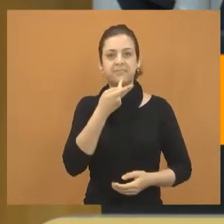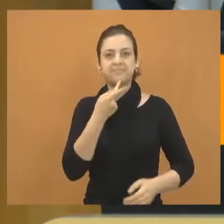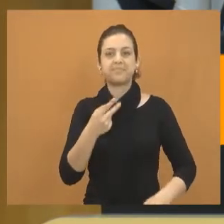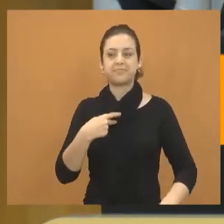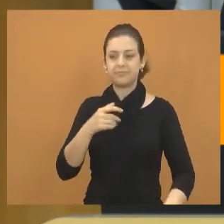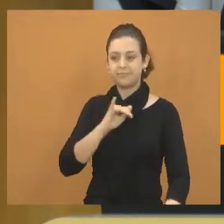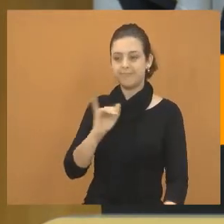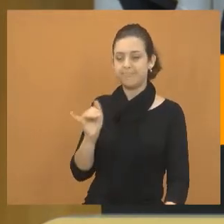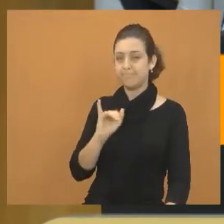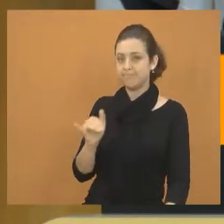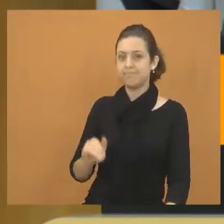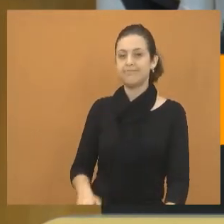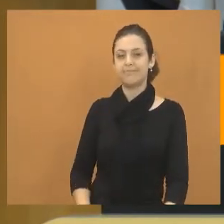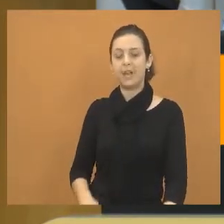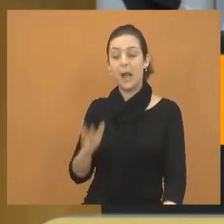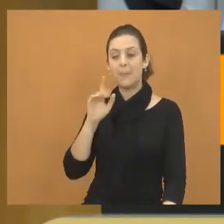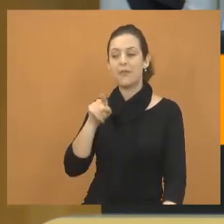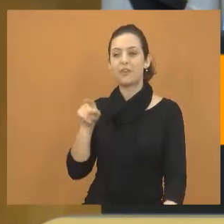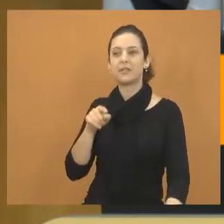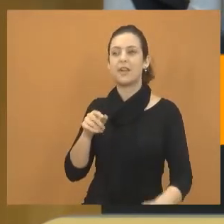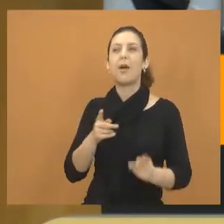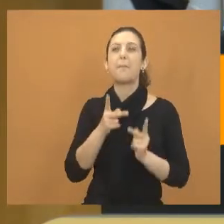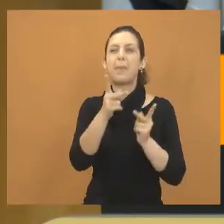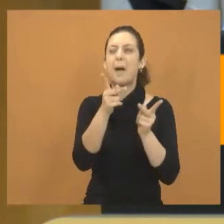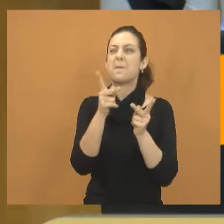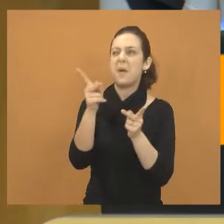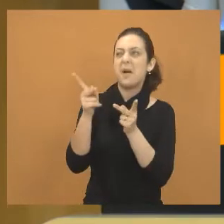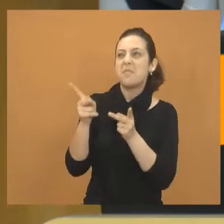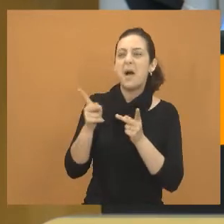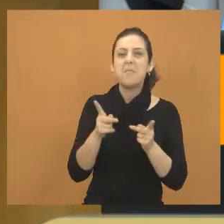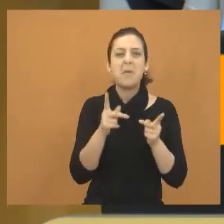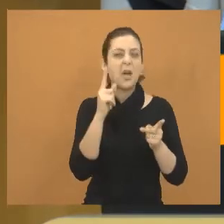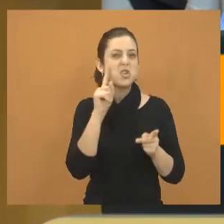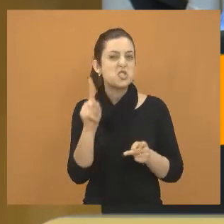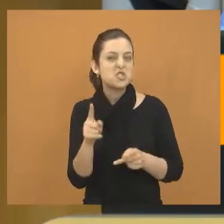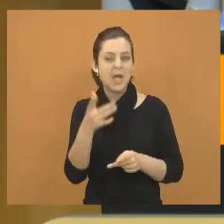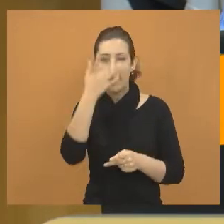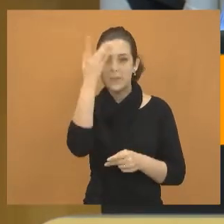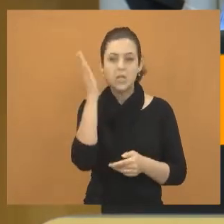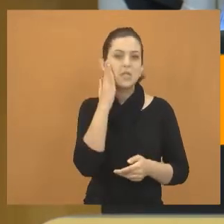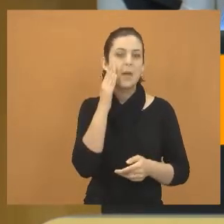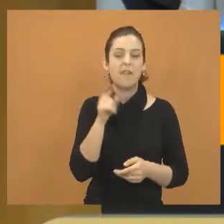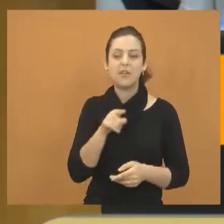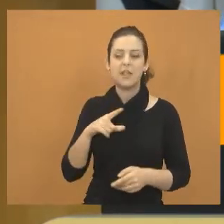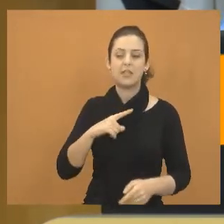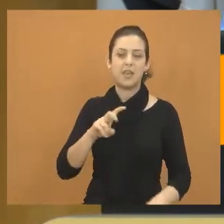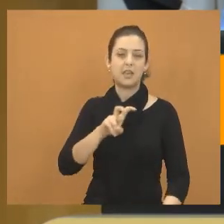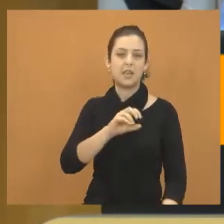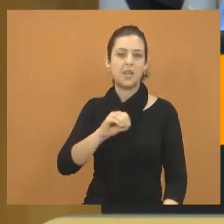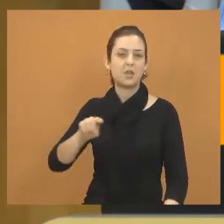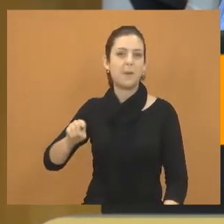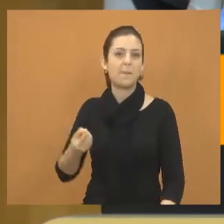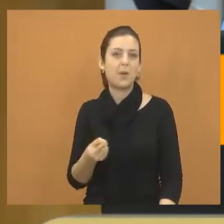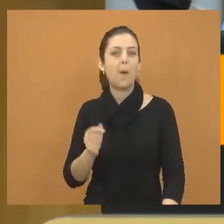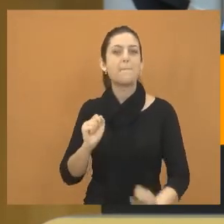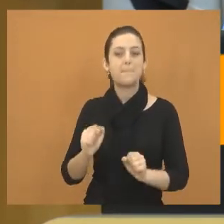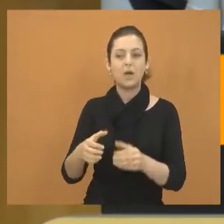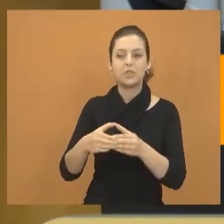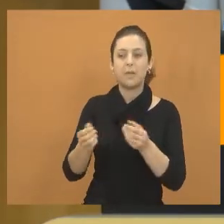para o Valmir, falei, Valmir, imagina você que anda a cidade inteira, o dia que o pessoal souber que você tem R$500 mil, pode gastar no bairro